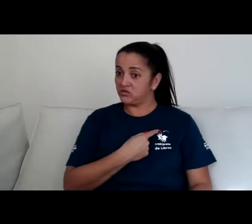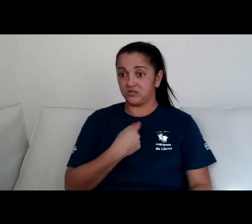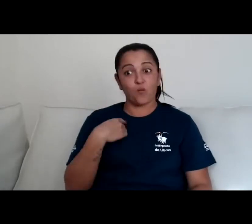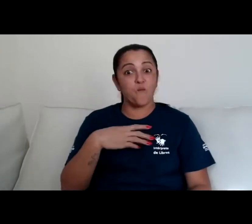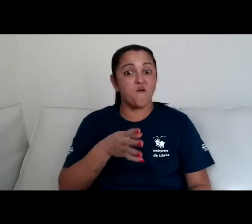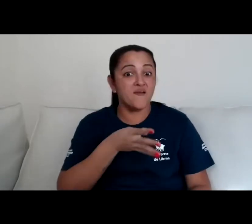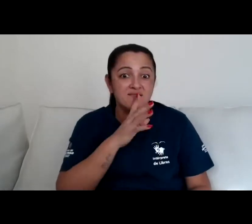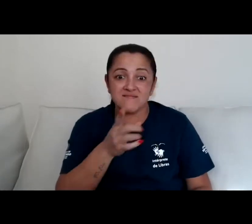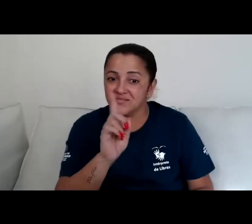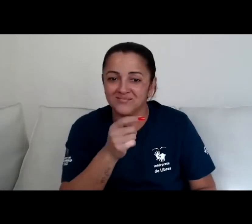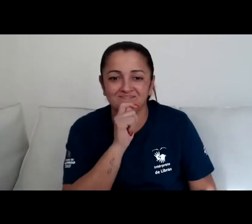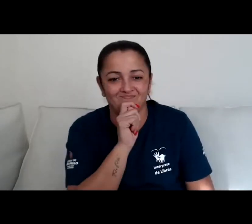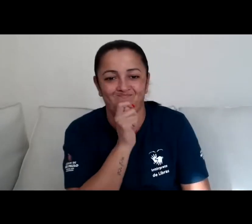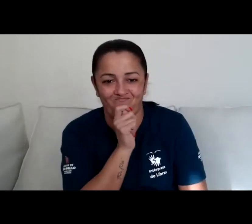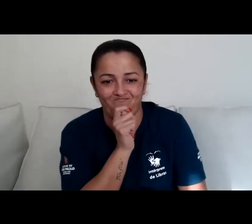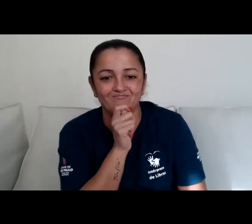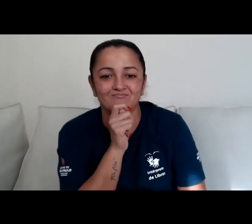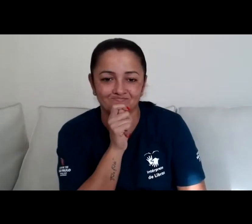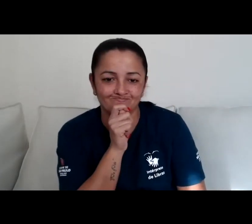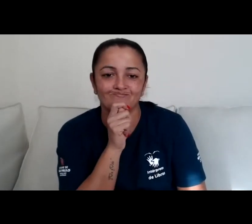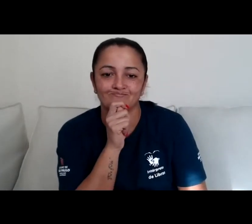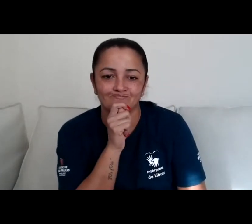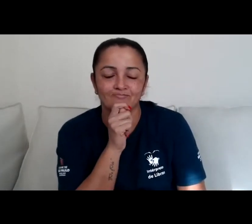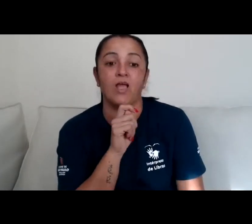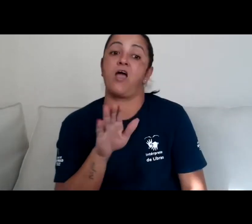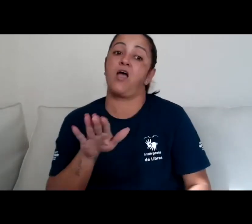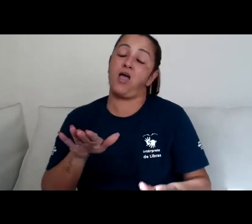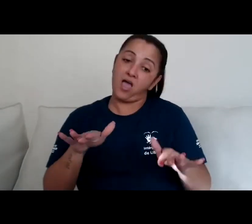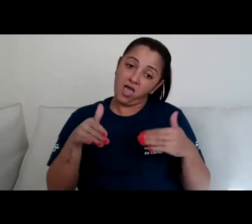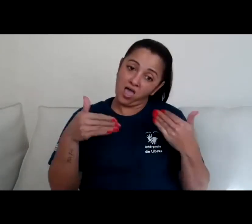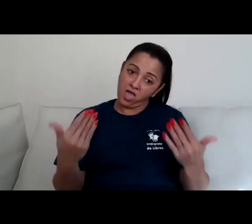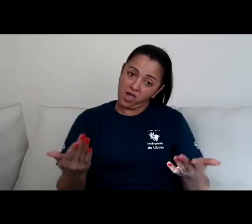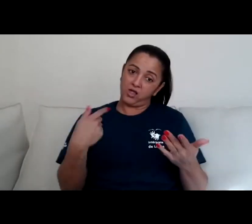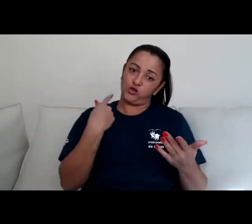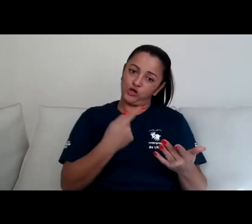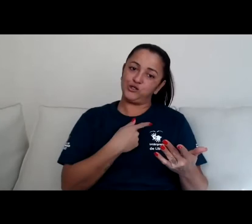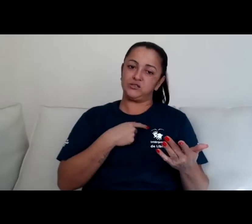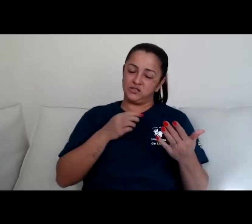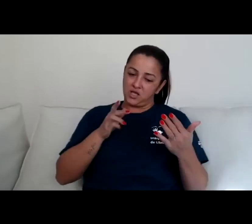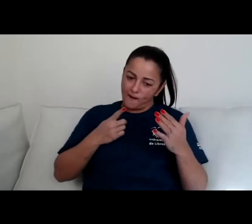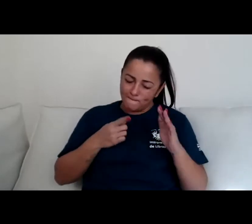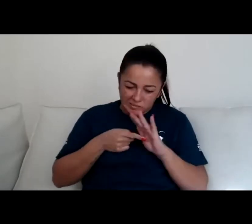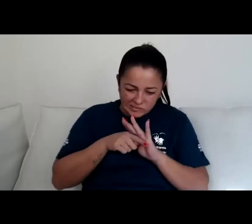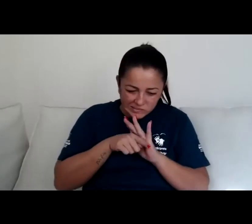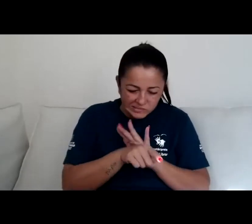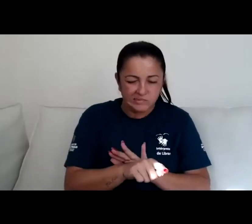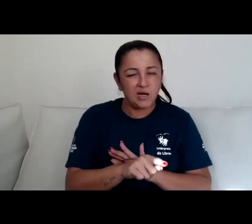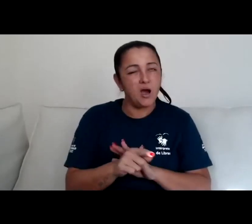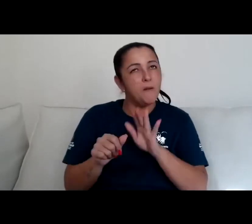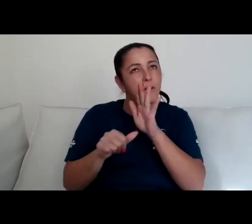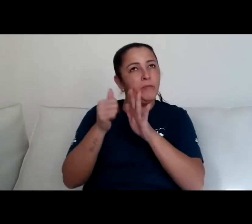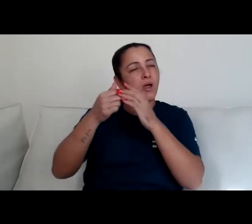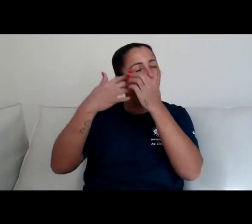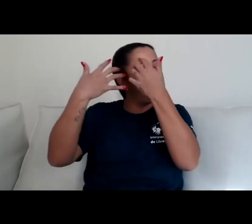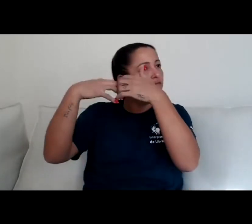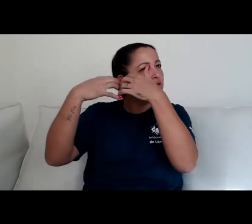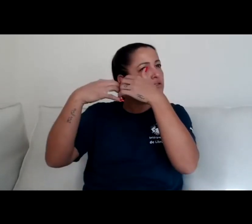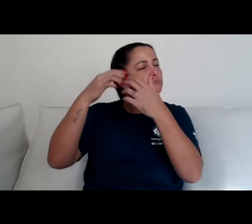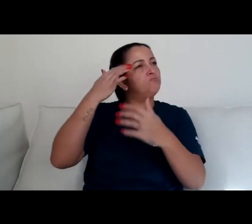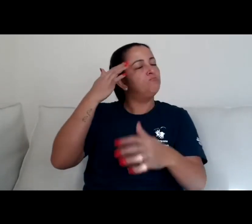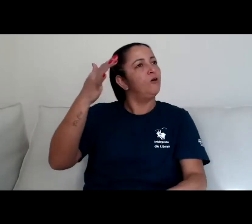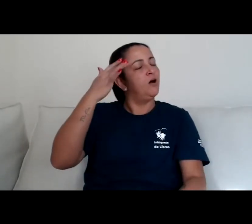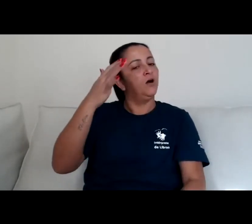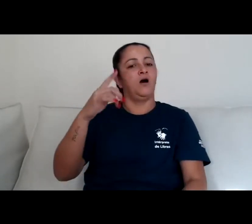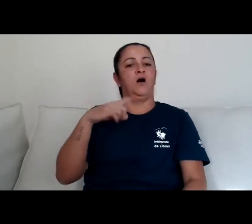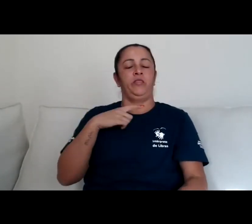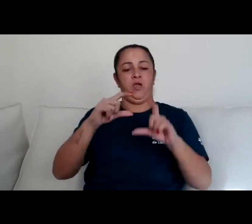conhecemos. E aí, para a gente aprofundar um pouco nessa nossa primeira reflexão, eu vou citar aqui um